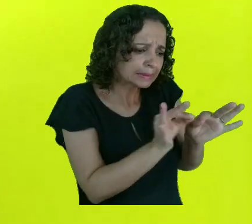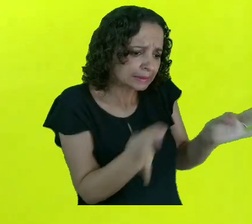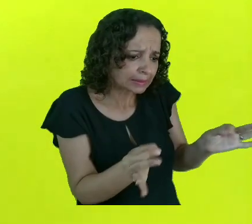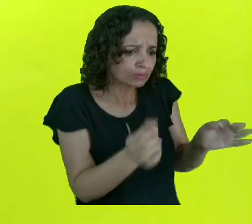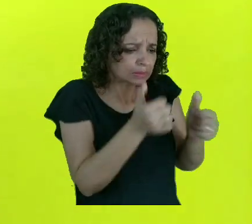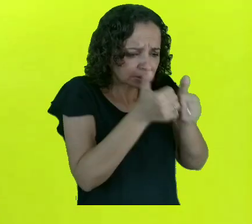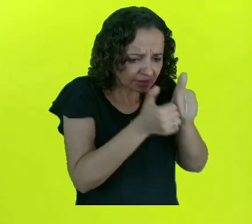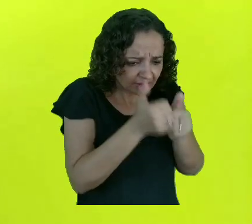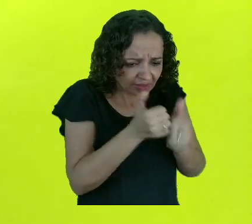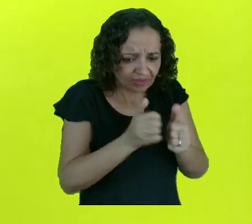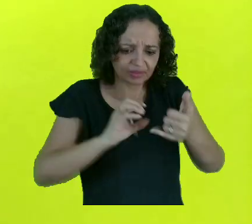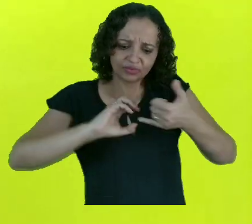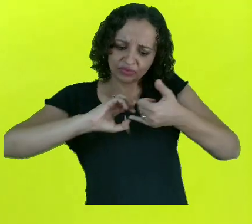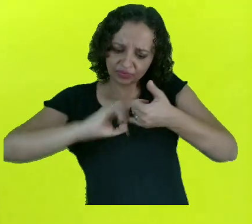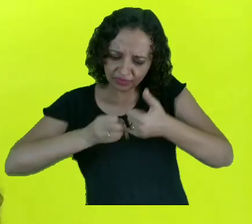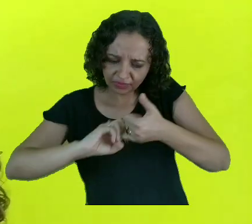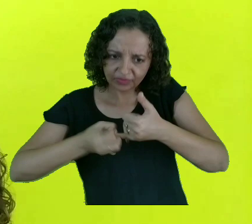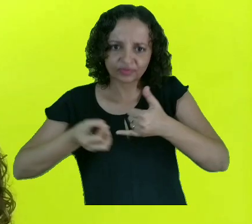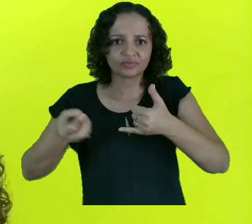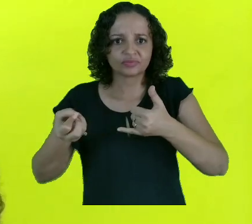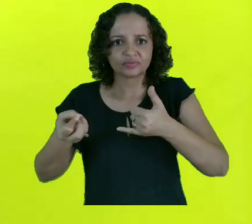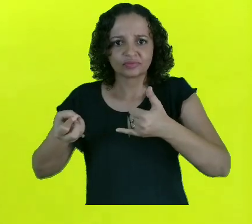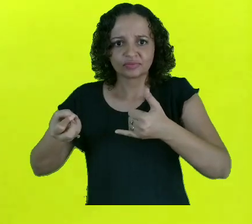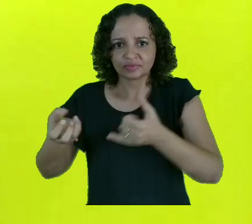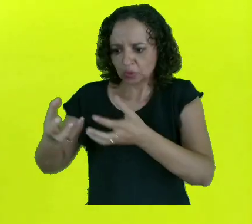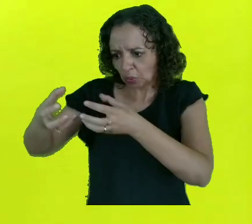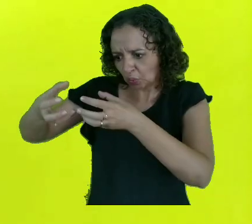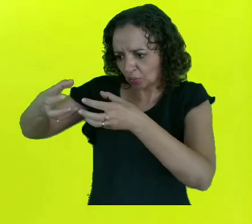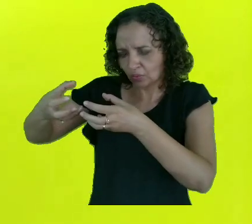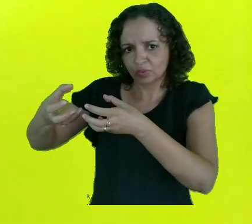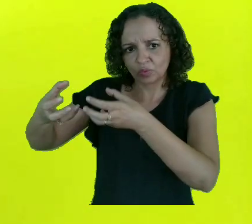um feijãozinho, um